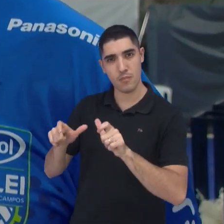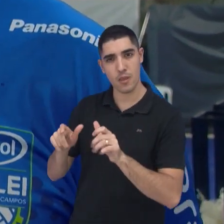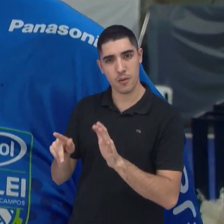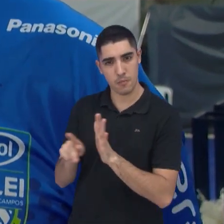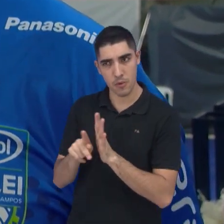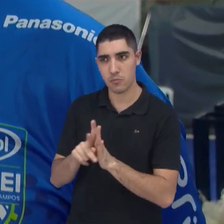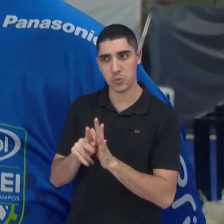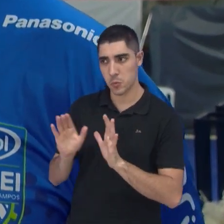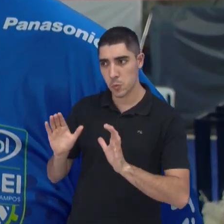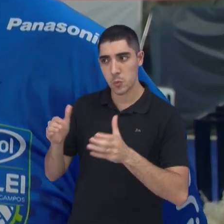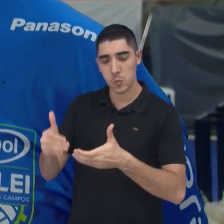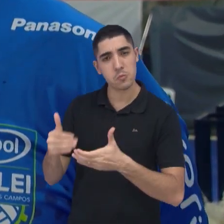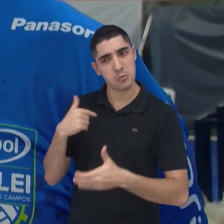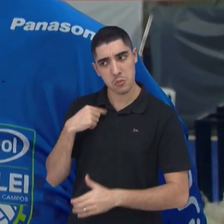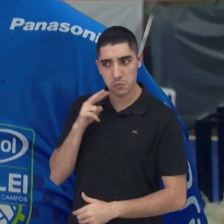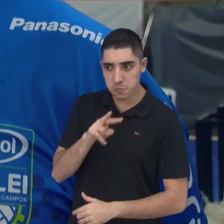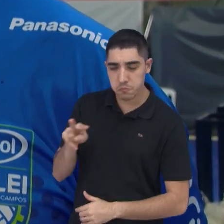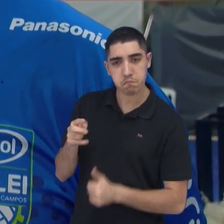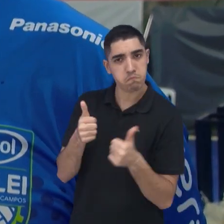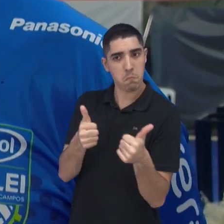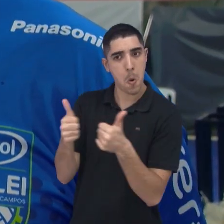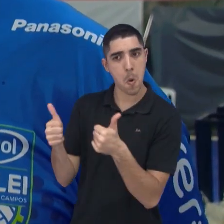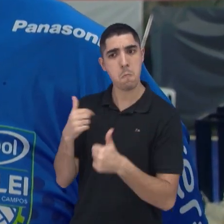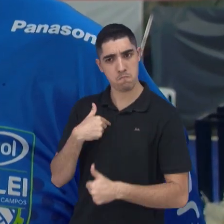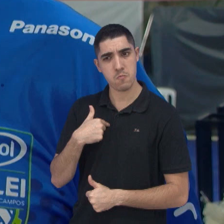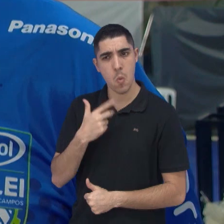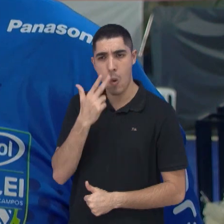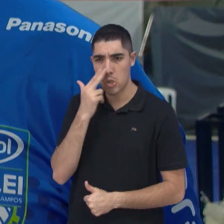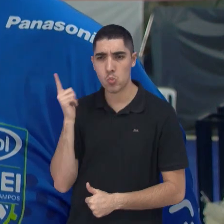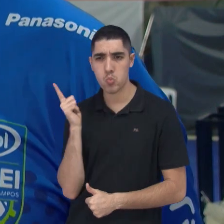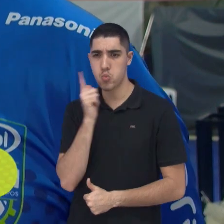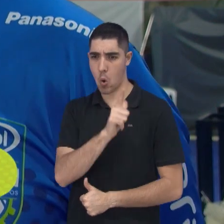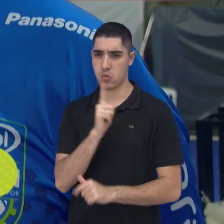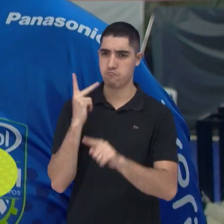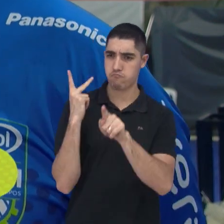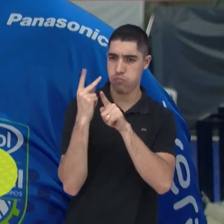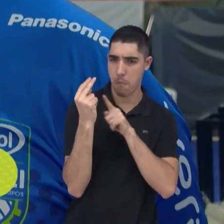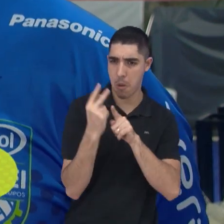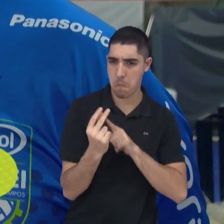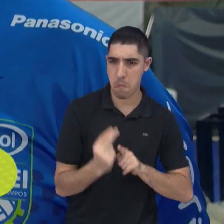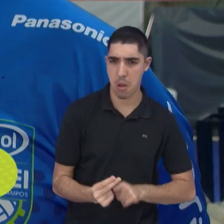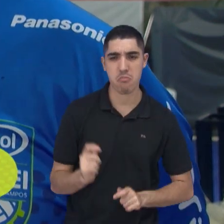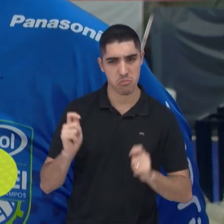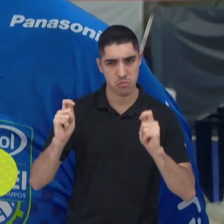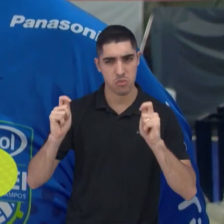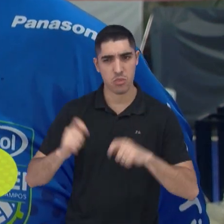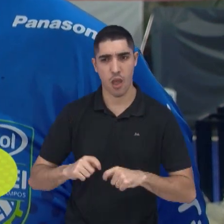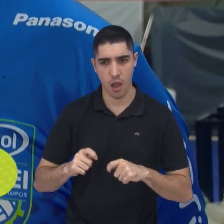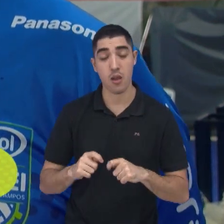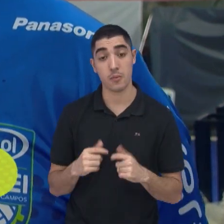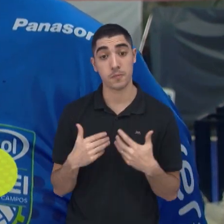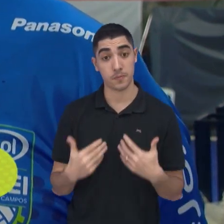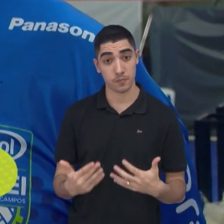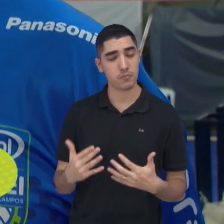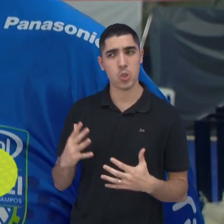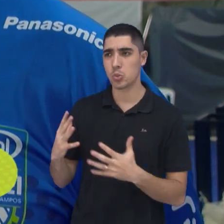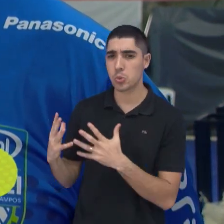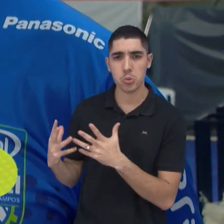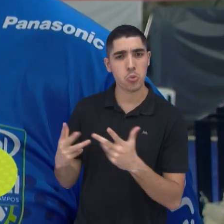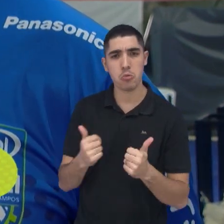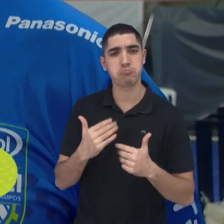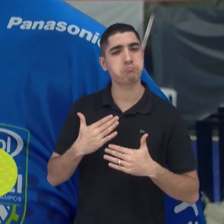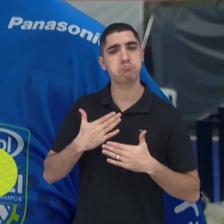bem confiante. Acho que a gente vai alcançar coisas altas aí. A equipe, todo mundo